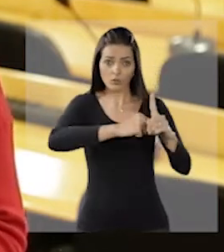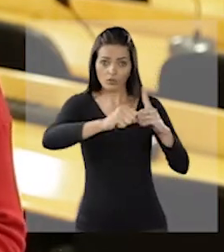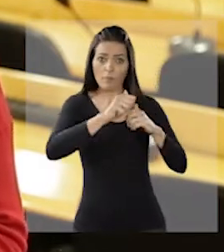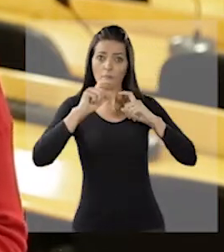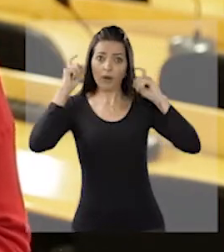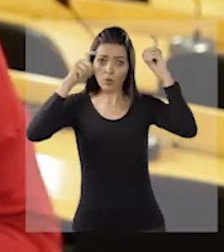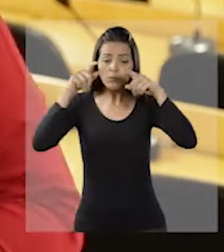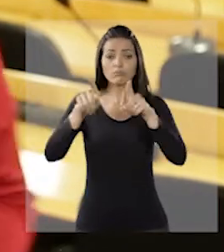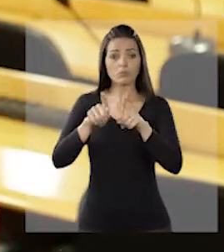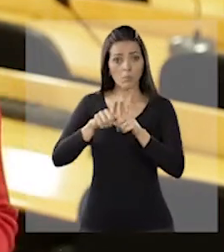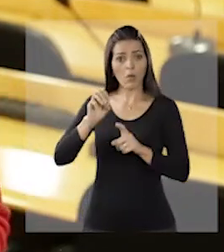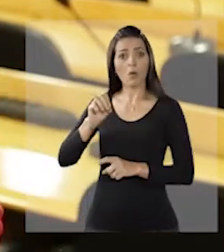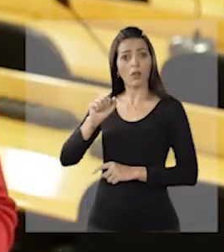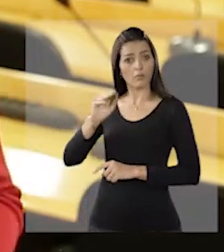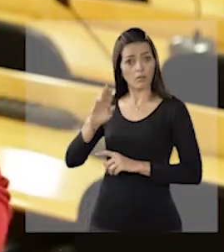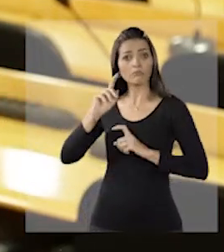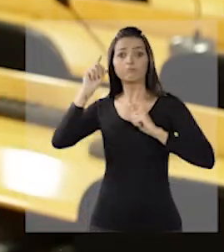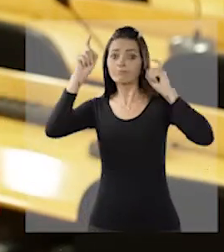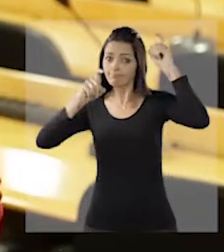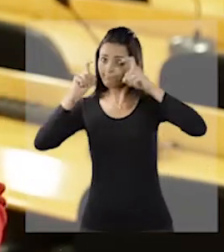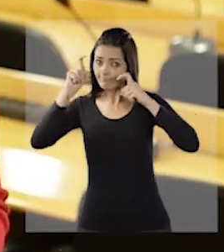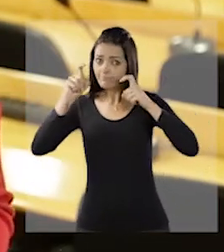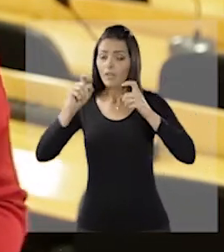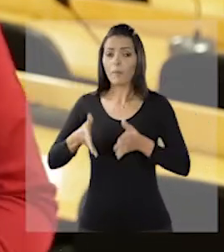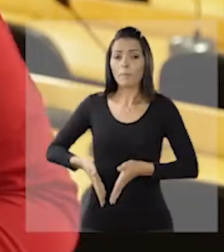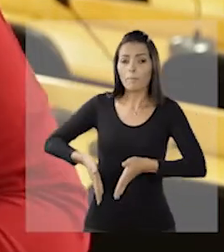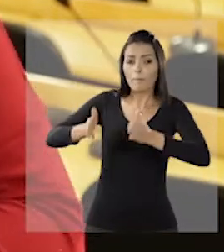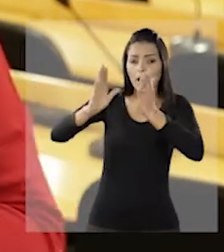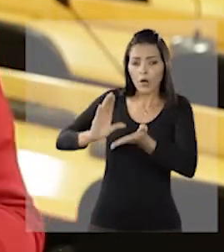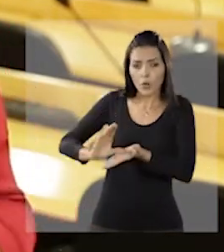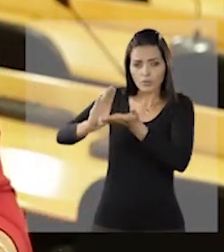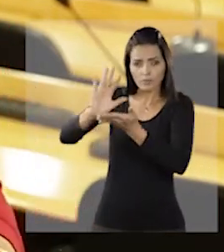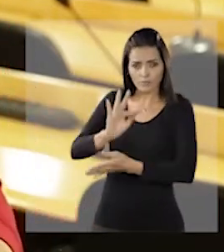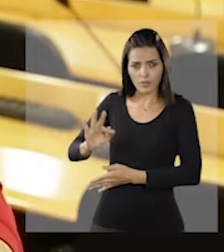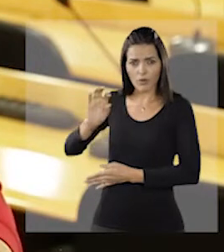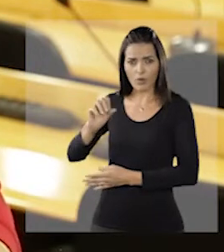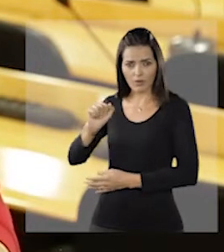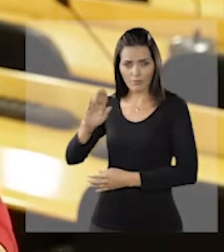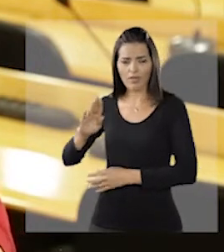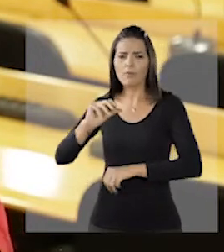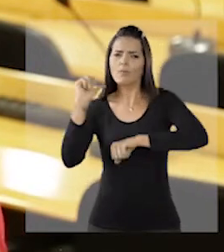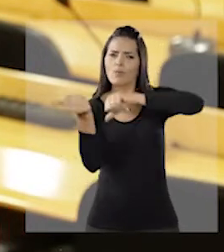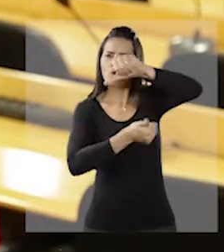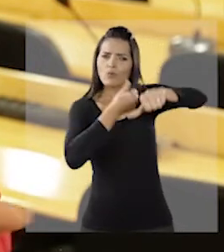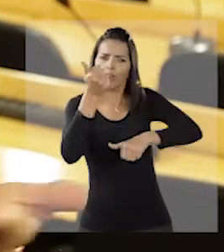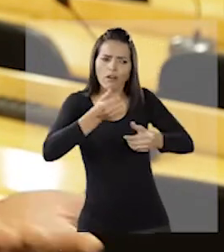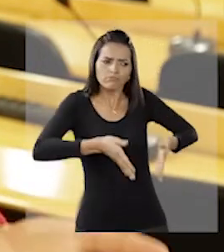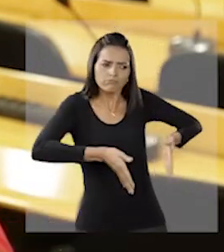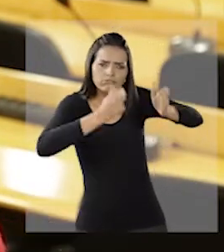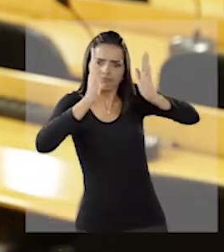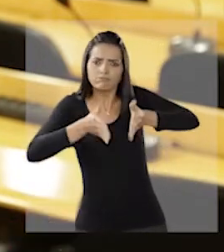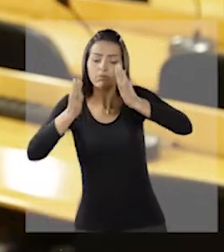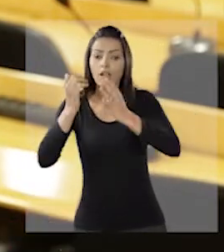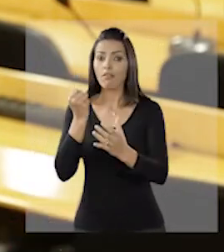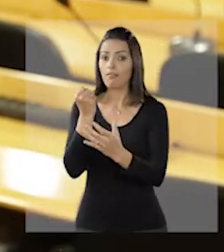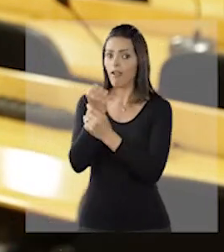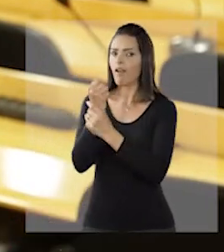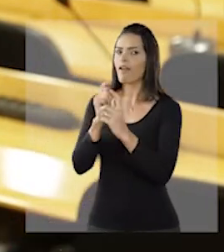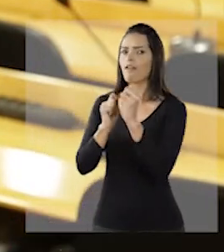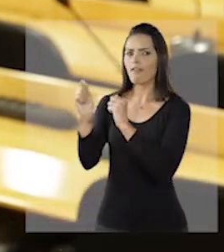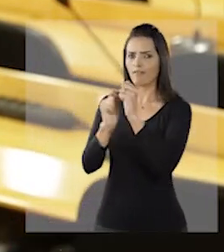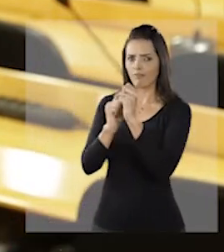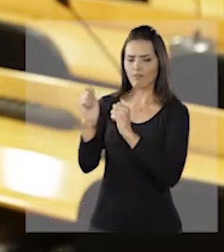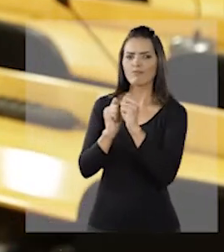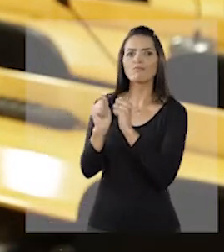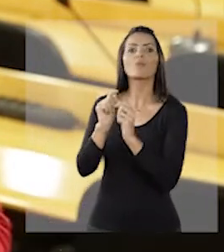também está engajada nessa causa. O prédio do Conselho Federal passou por várias mudanças estruturais que estão garantindo economia